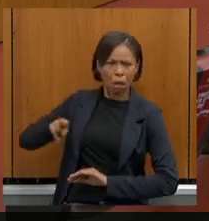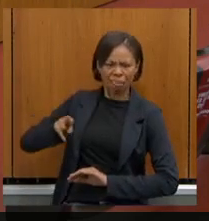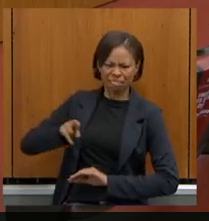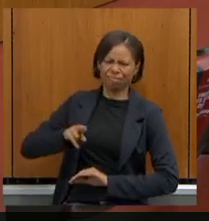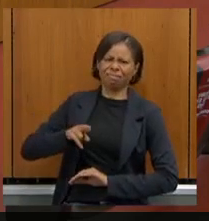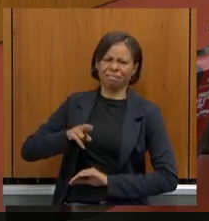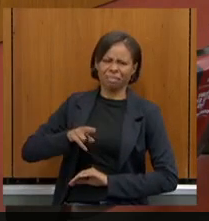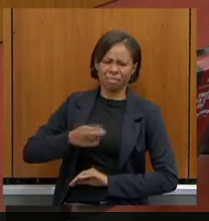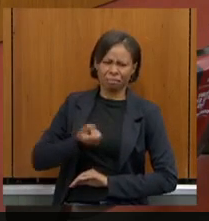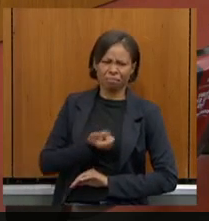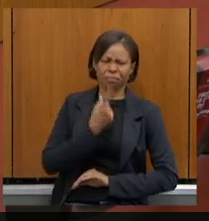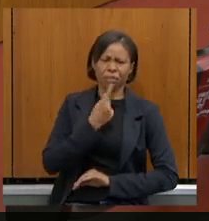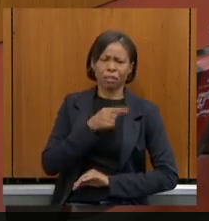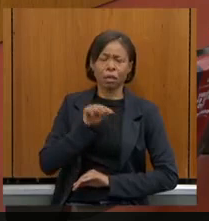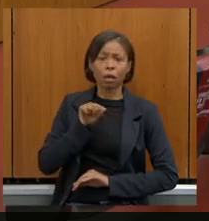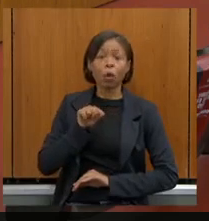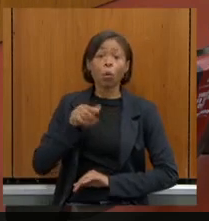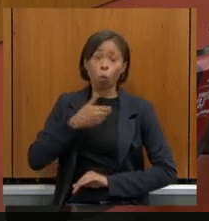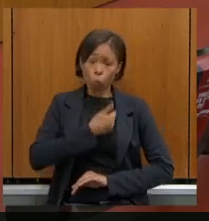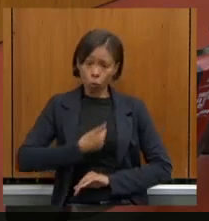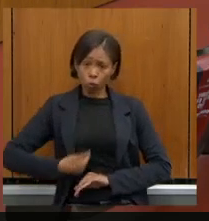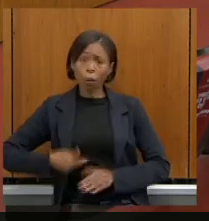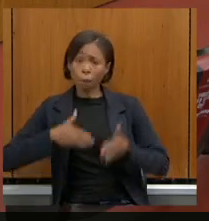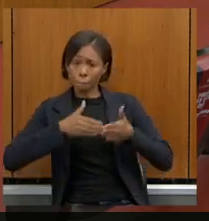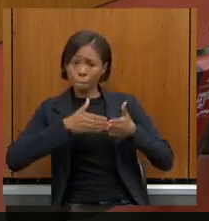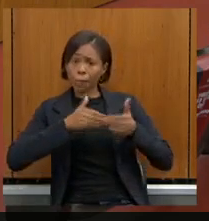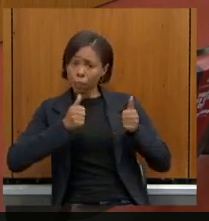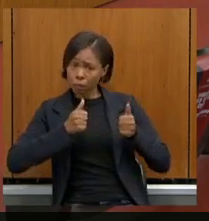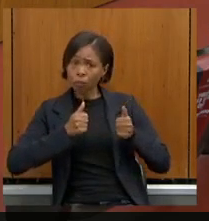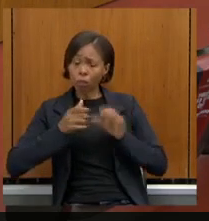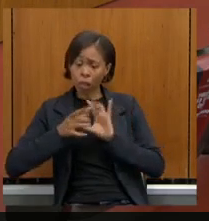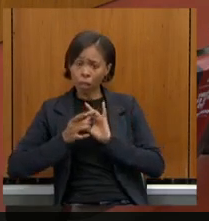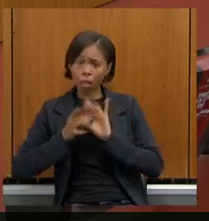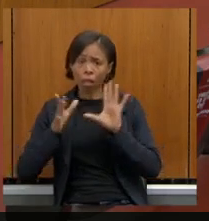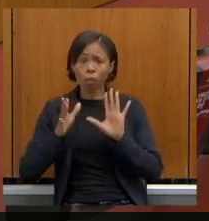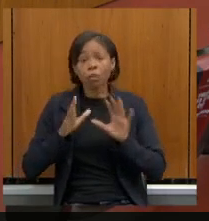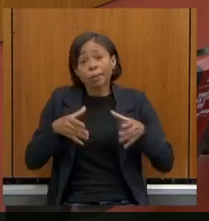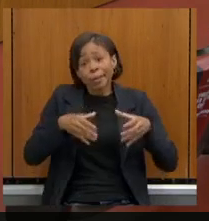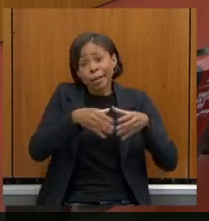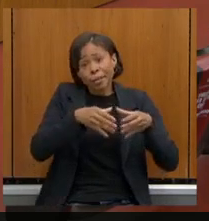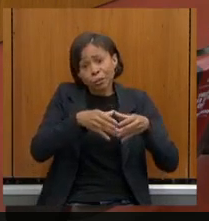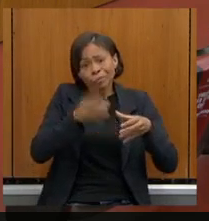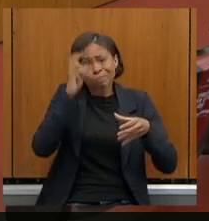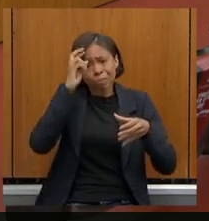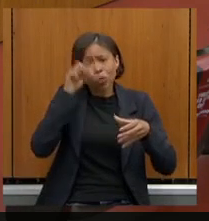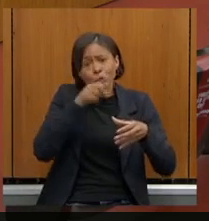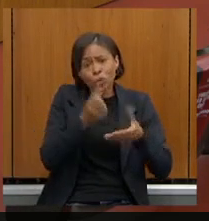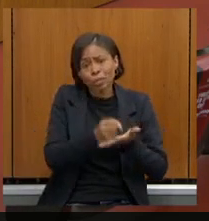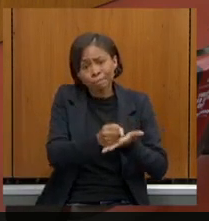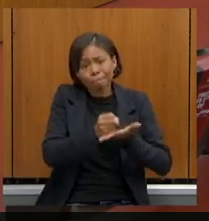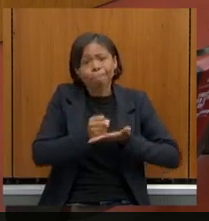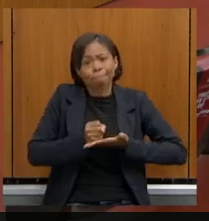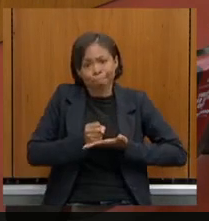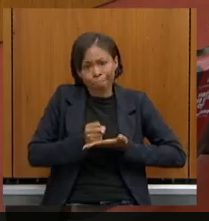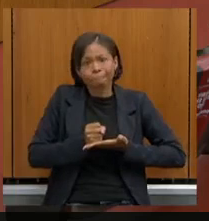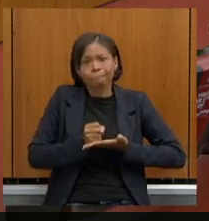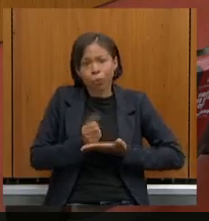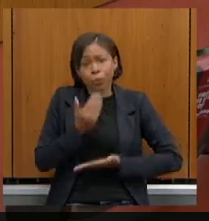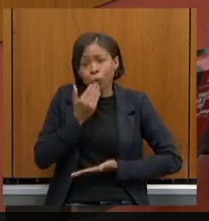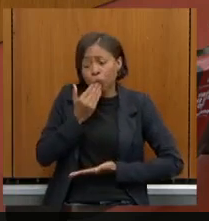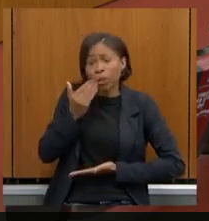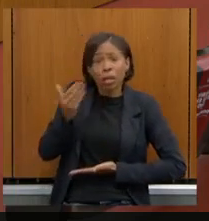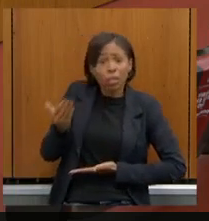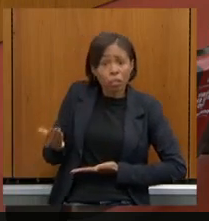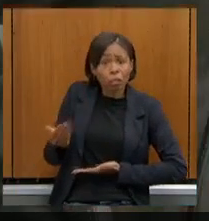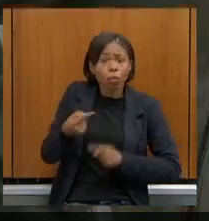o Governador o Governador já pediu essa liberação então essa Comissão de Cultura também poderia nos ajudar num pedido porque o